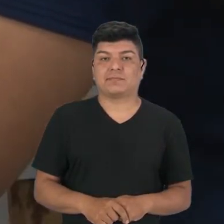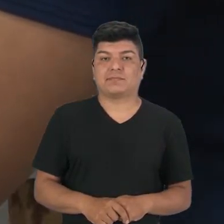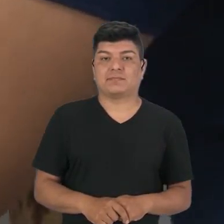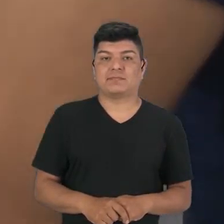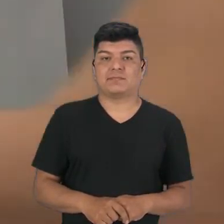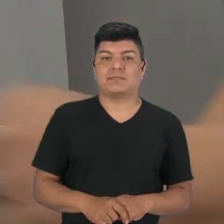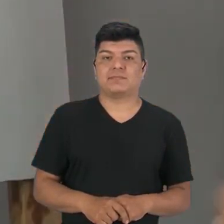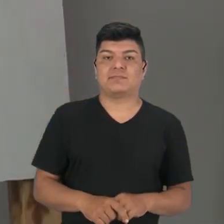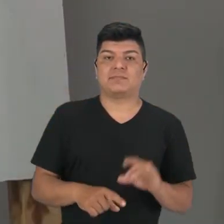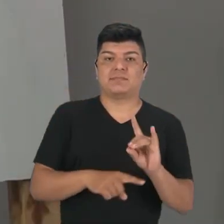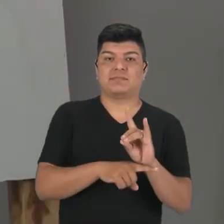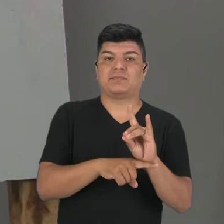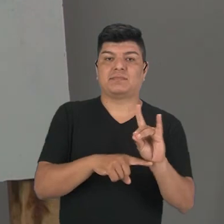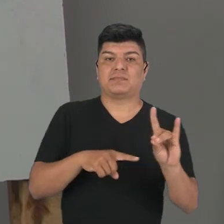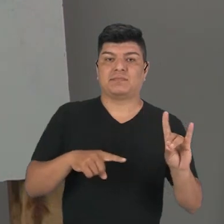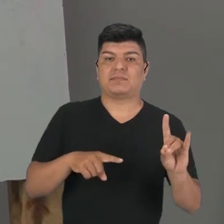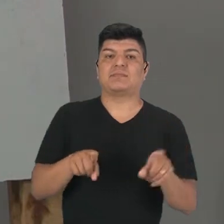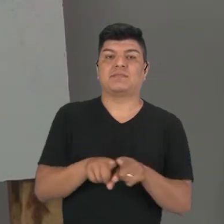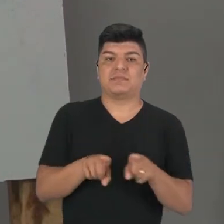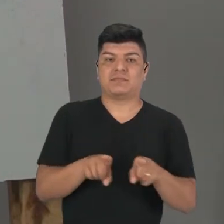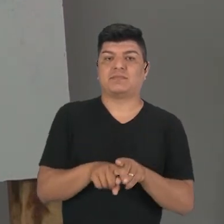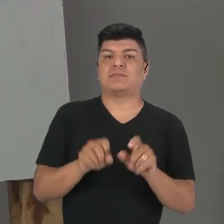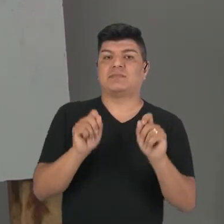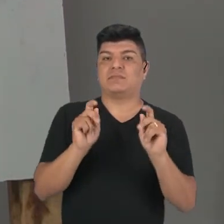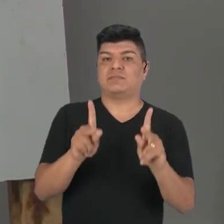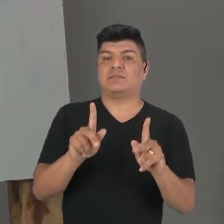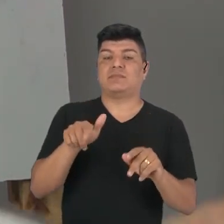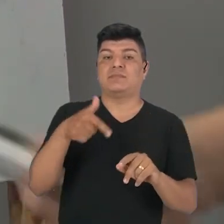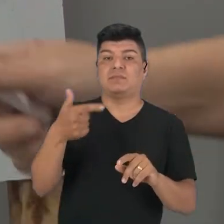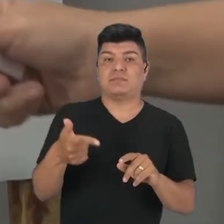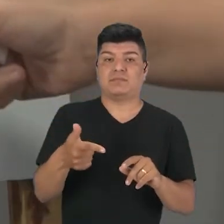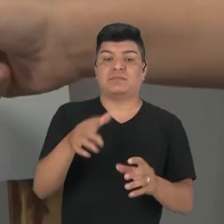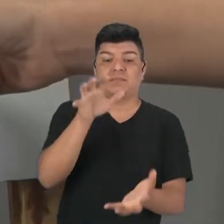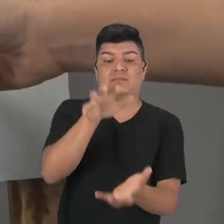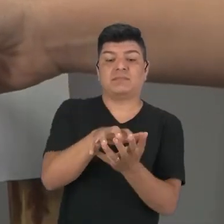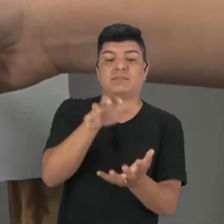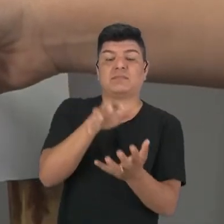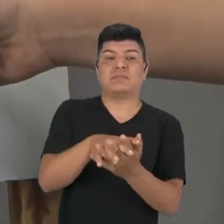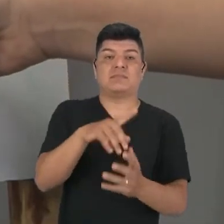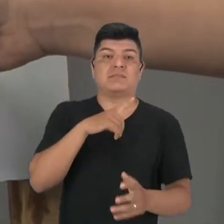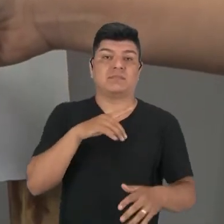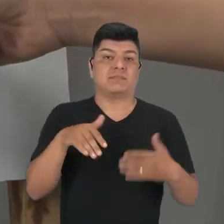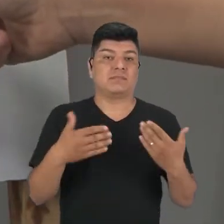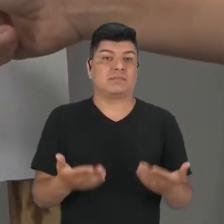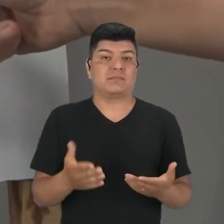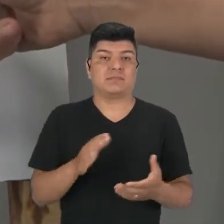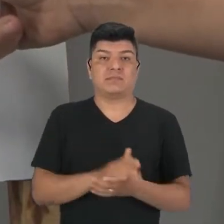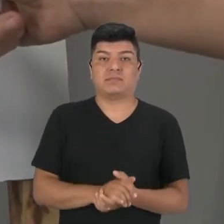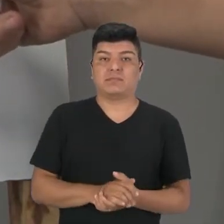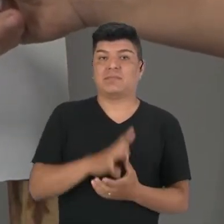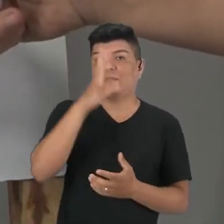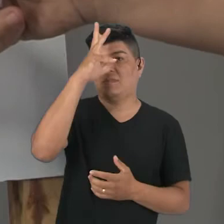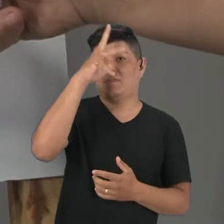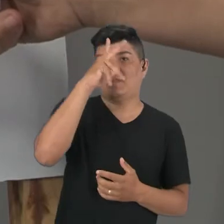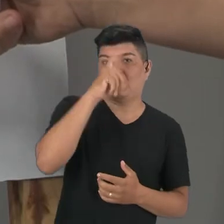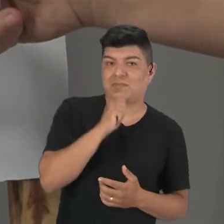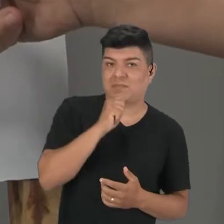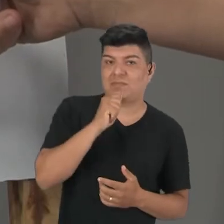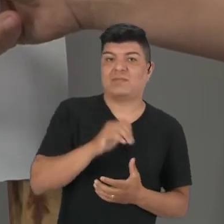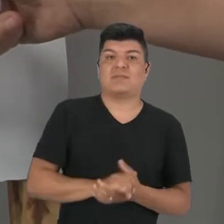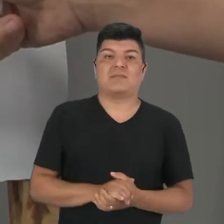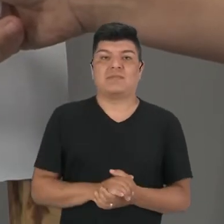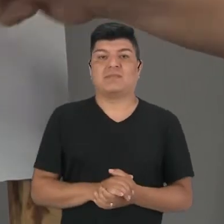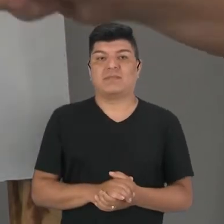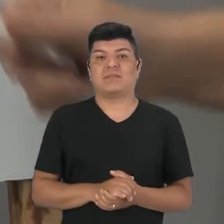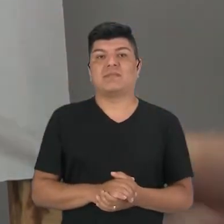cá negros também e depois do jacaré nós temos a galinha que também o